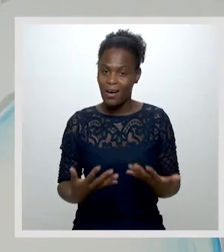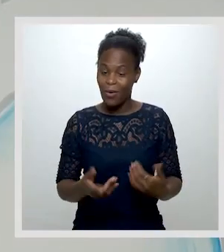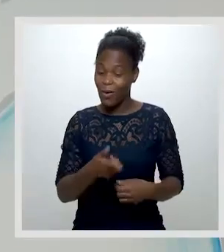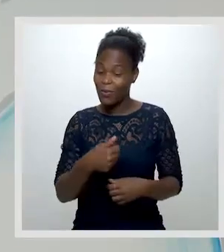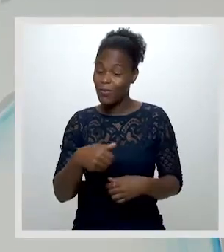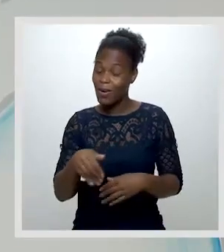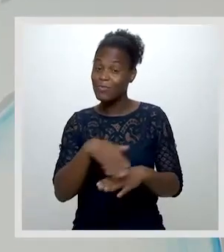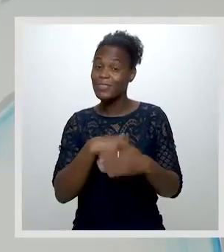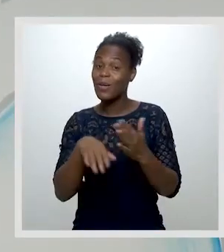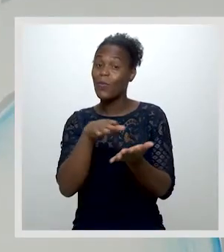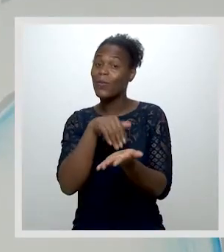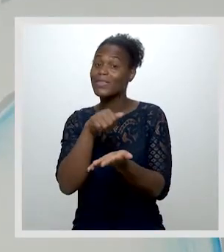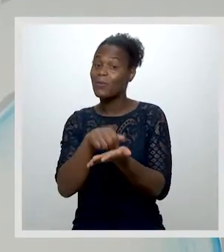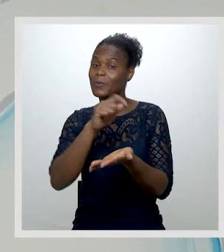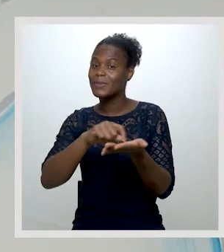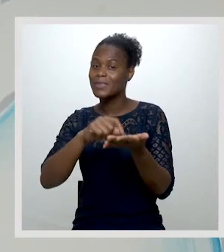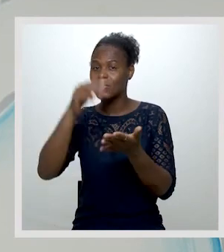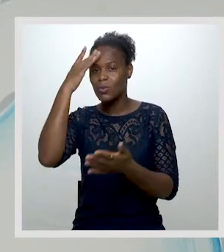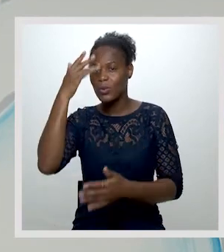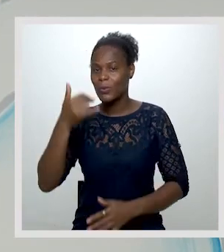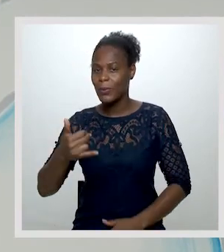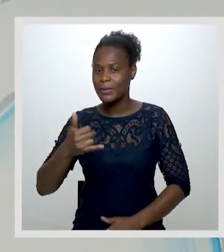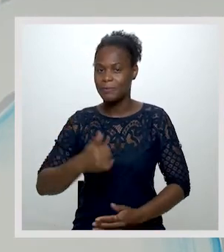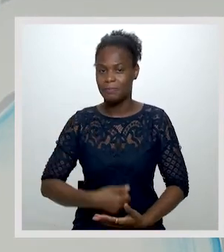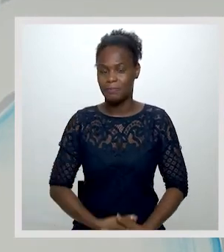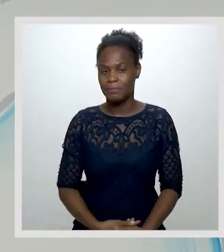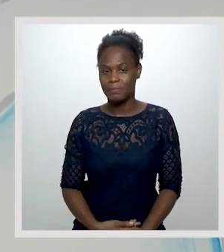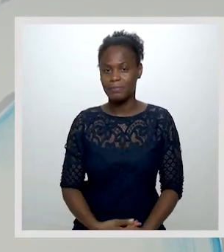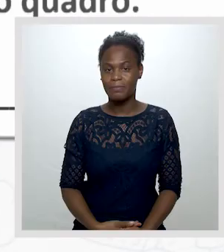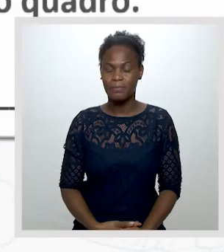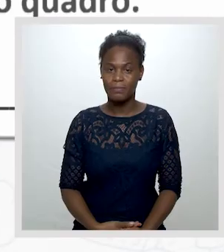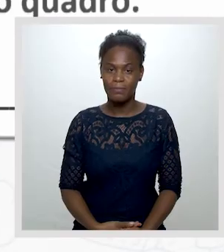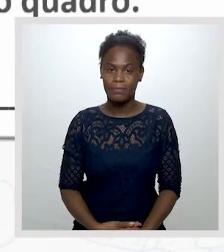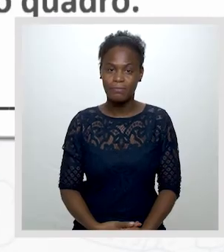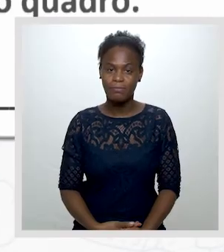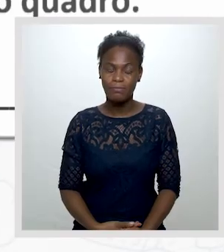Agora, vamos à correção do exercício 2.